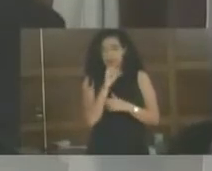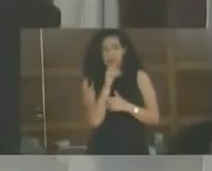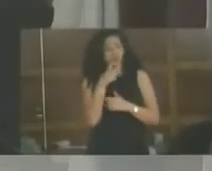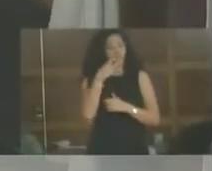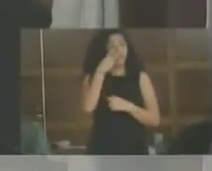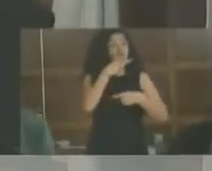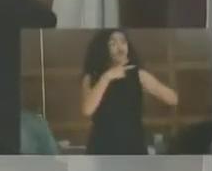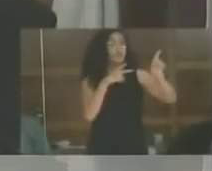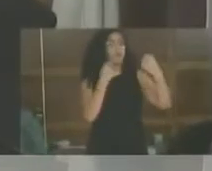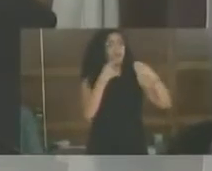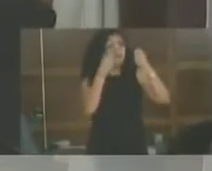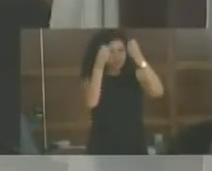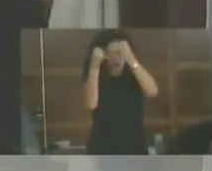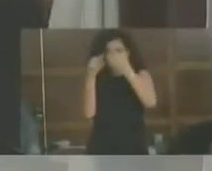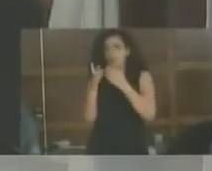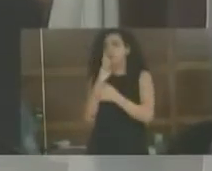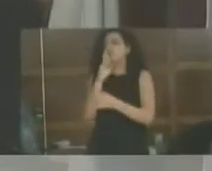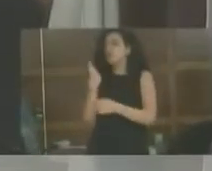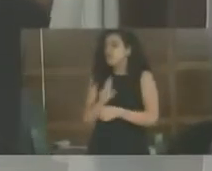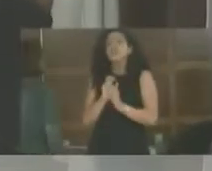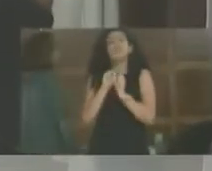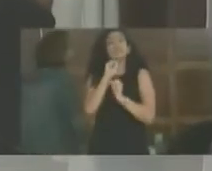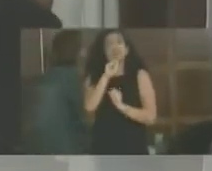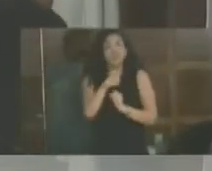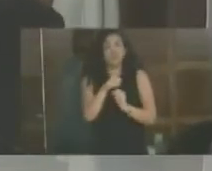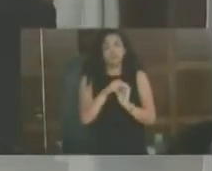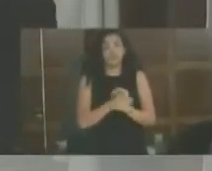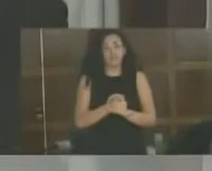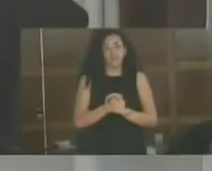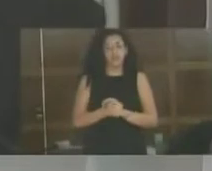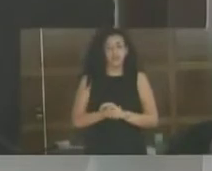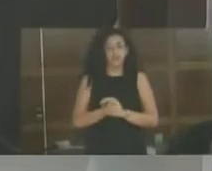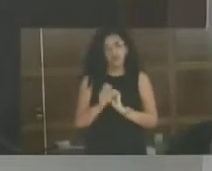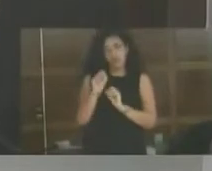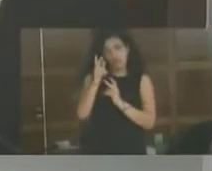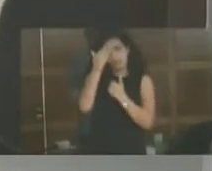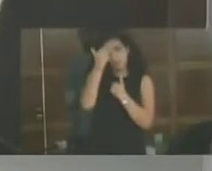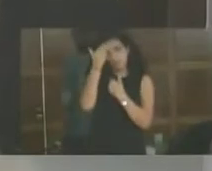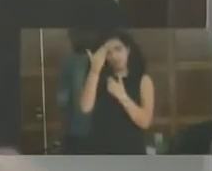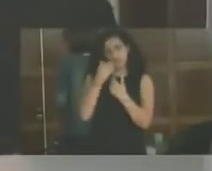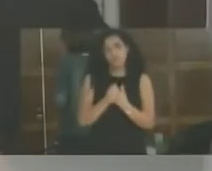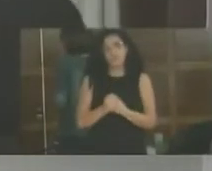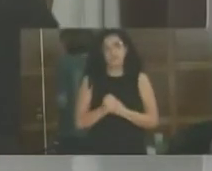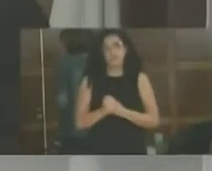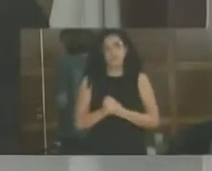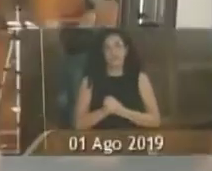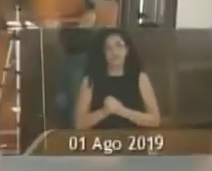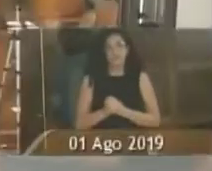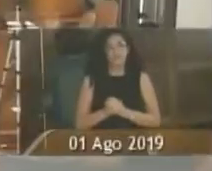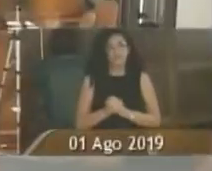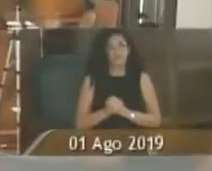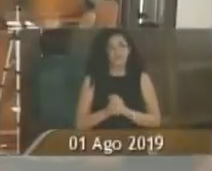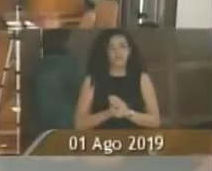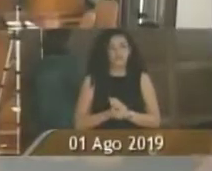lá, tem que dar explicação. Ou então vai sentar o rabo aqui para explicar aqui. Tá bom? Obrigado. Essas são minhas palavras.